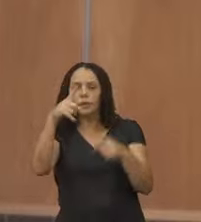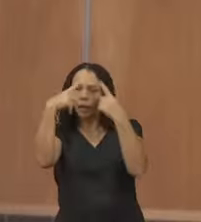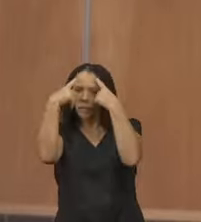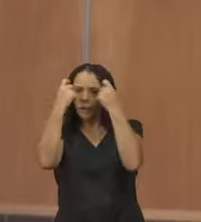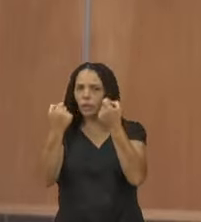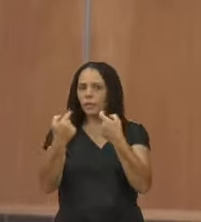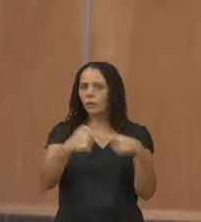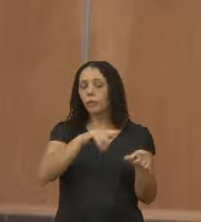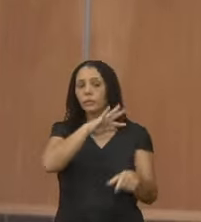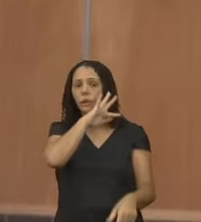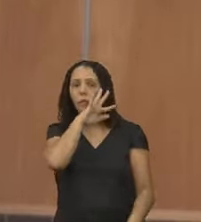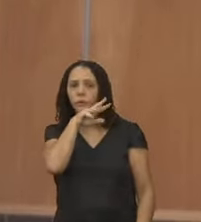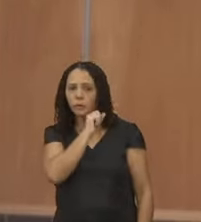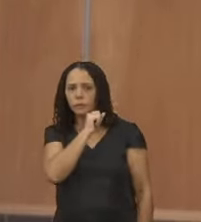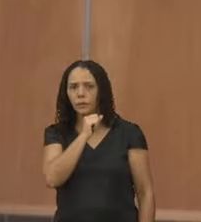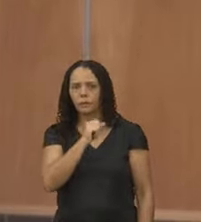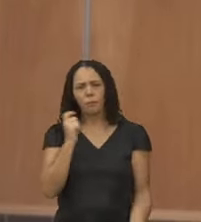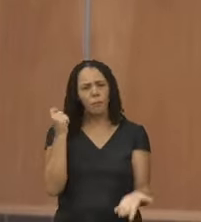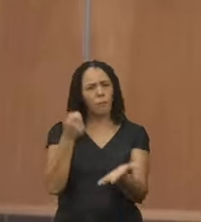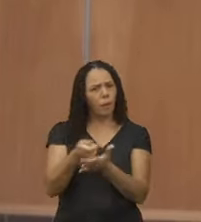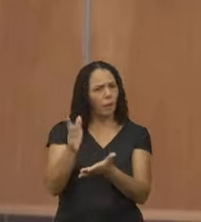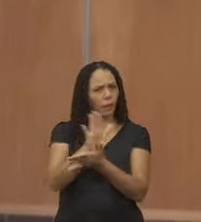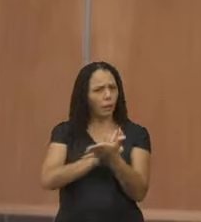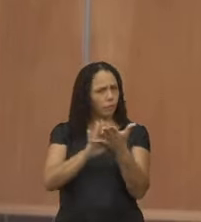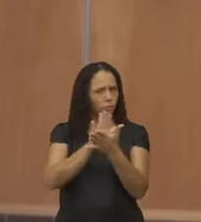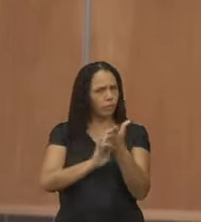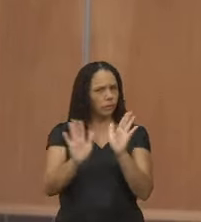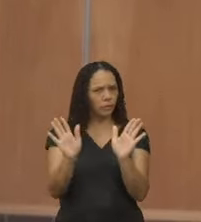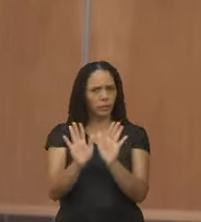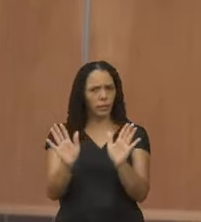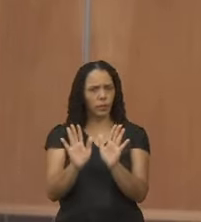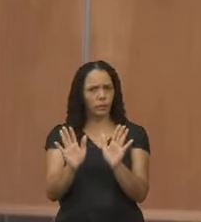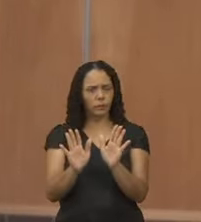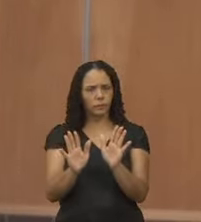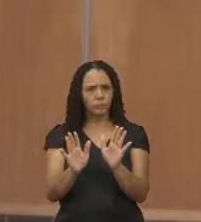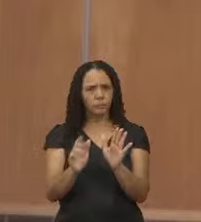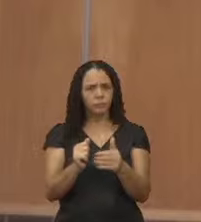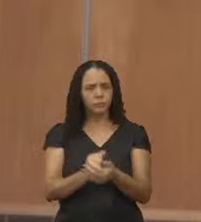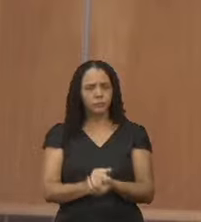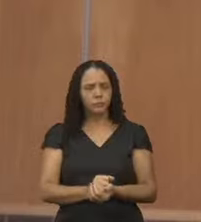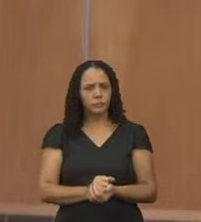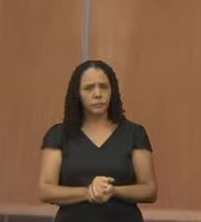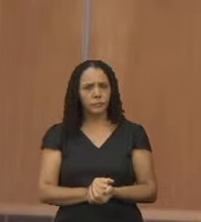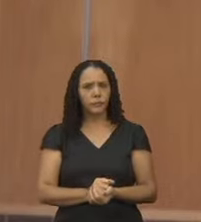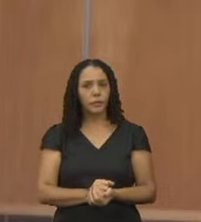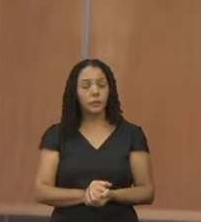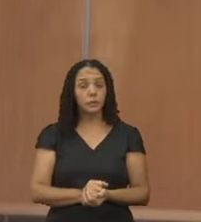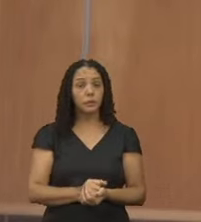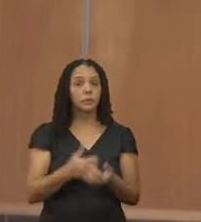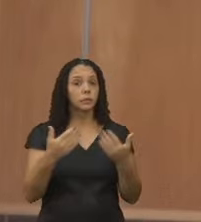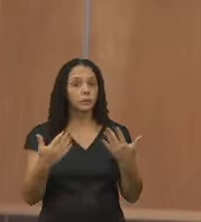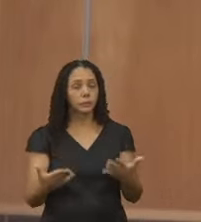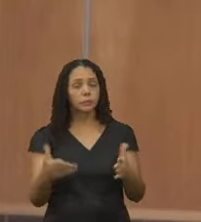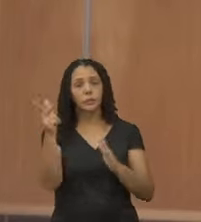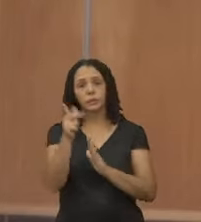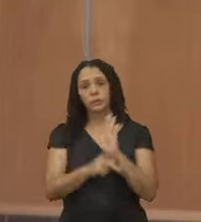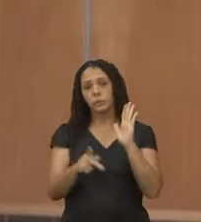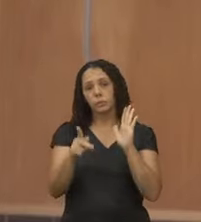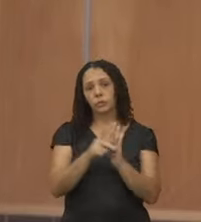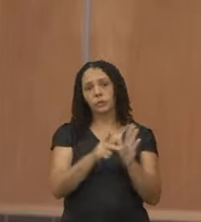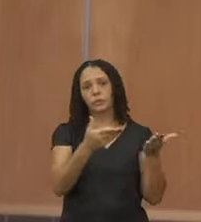na nossa cidade. Isso sem custo nenhum, né, para o proprietário do animal. E esse projeto que veio para